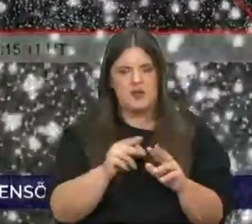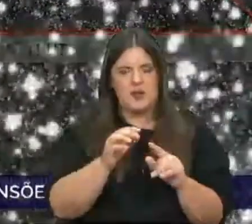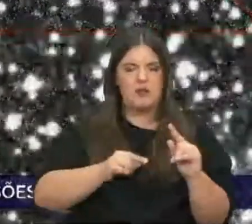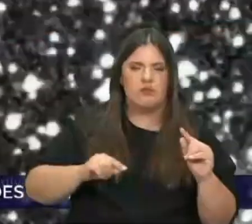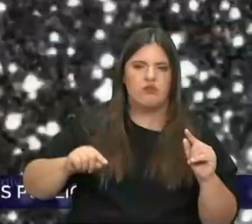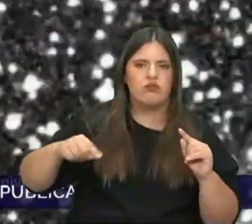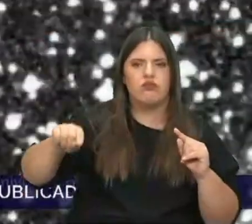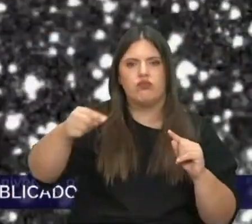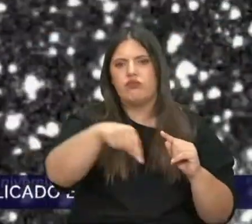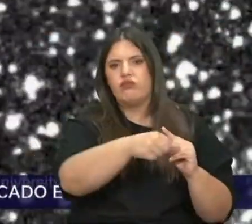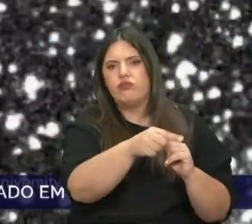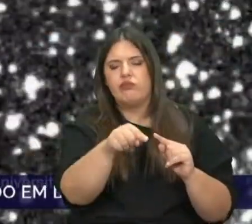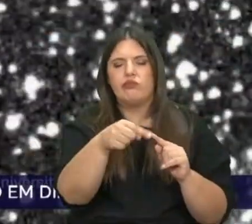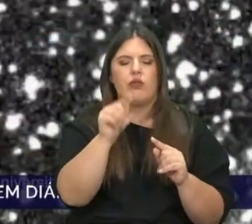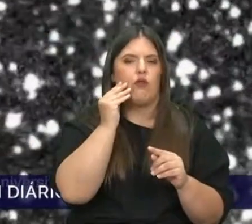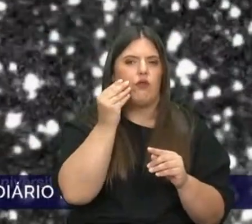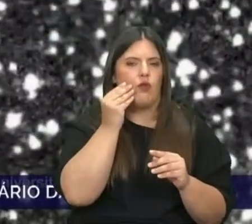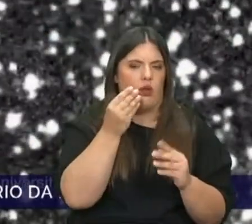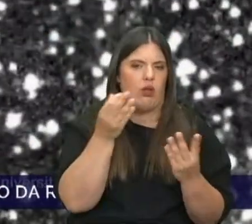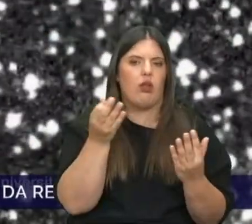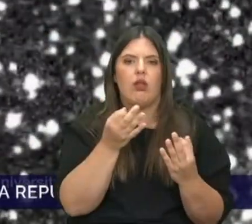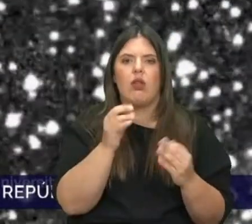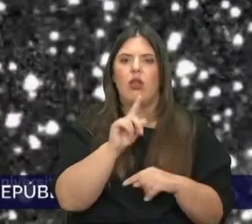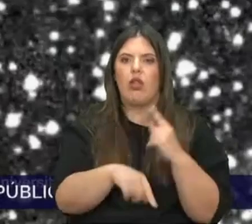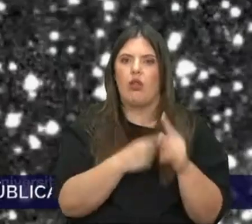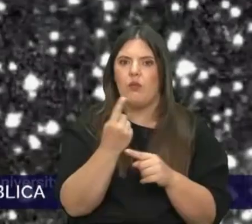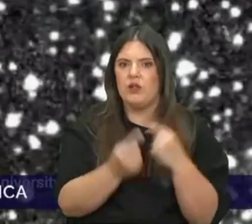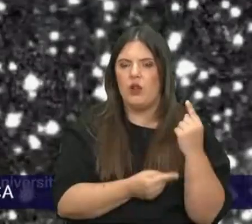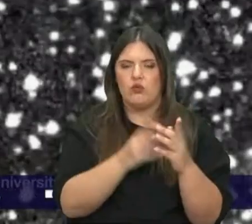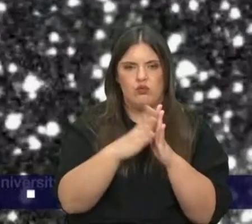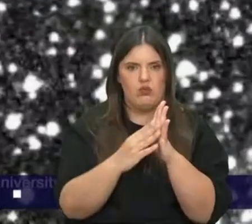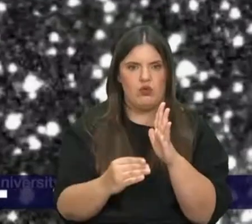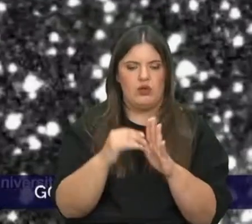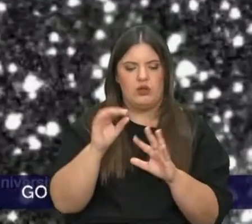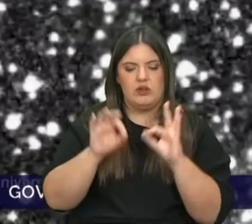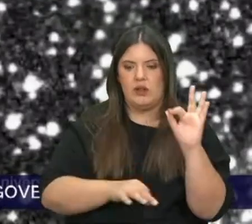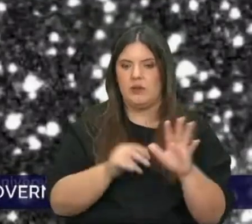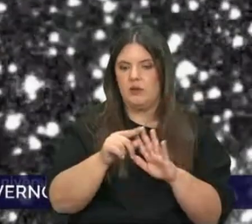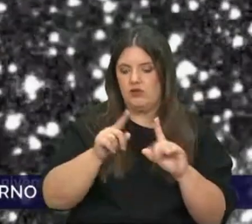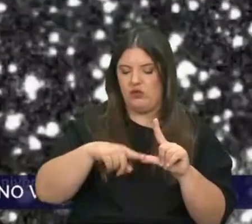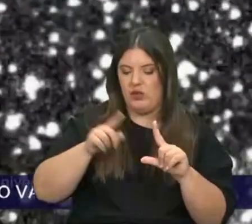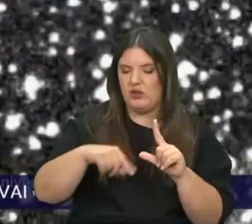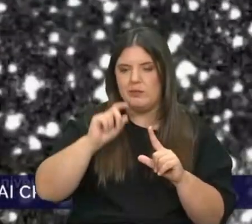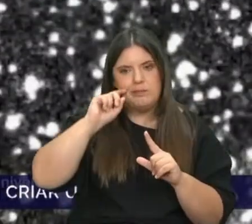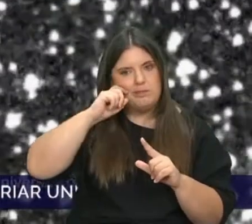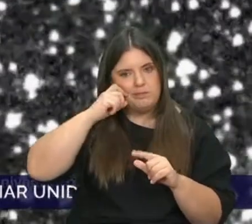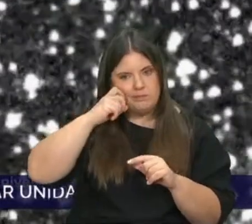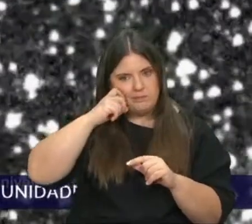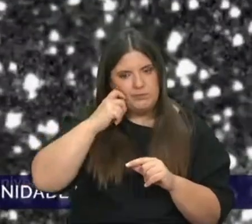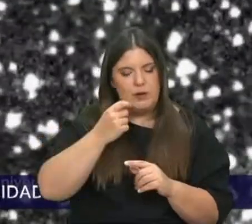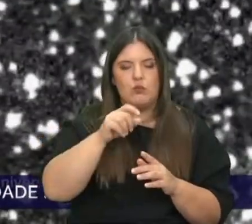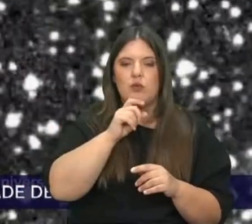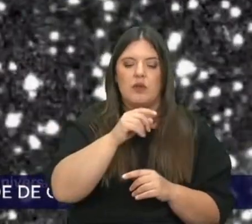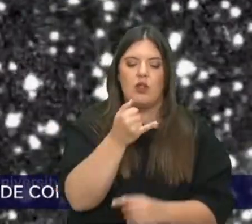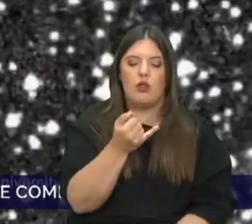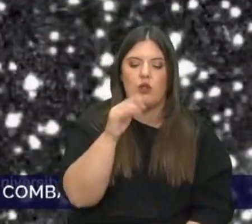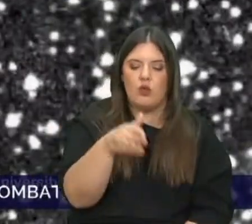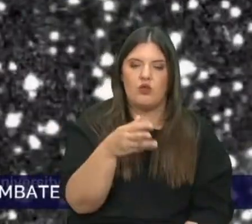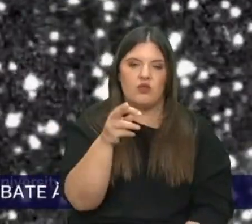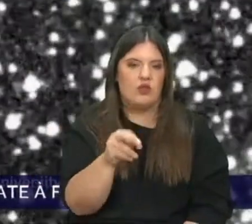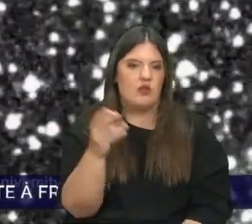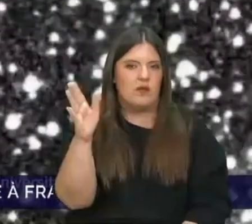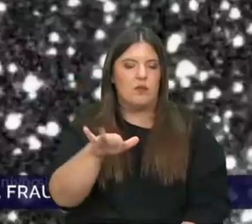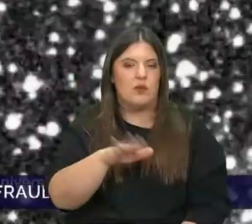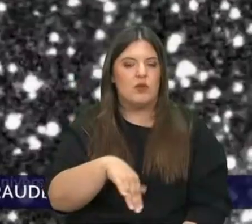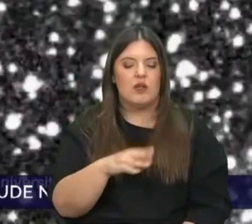órbita deste cometa interestelar e depois de alguns modelos de tratamento estatístico, desconfiam, há uma probabilidade de 2/3 de ele vir de uma zona